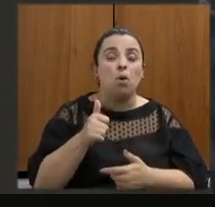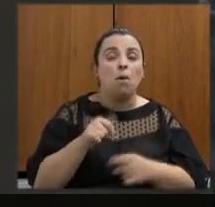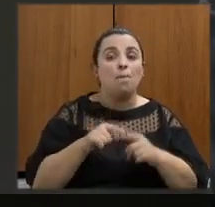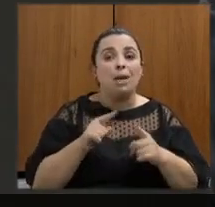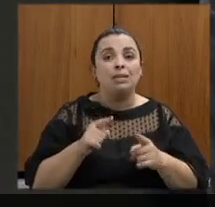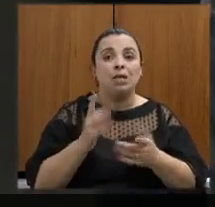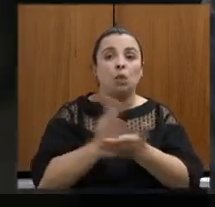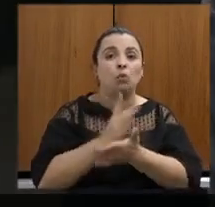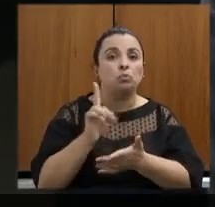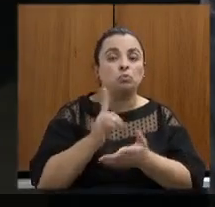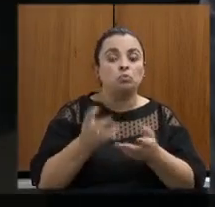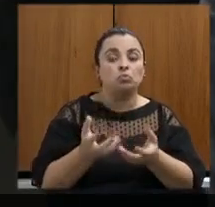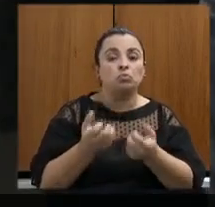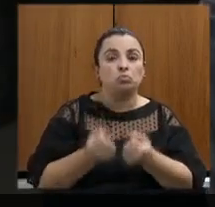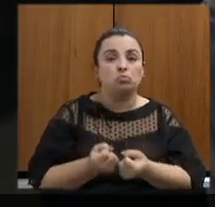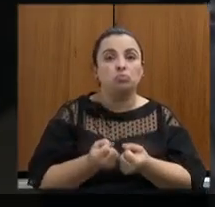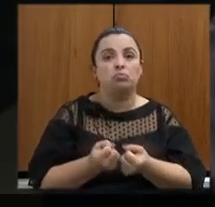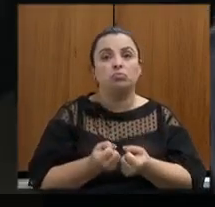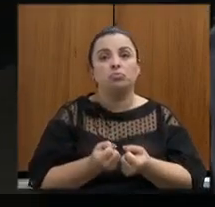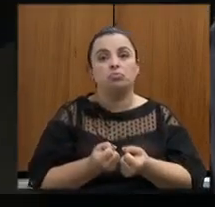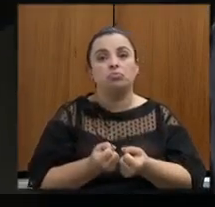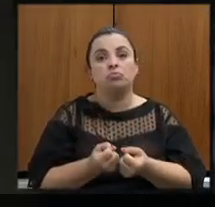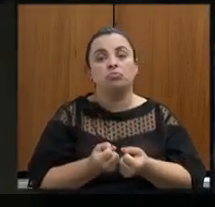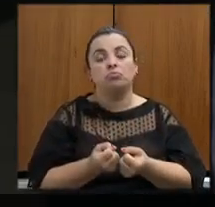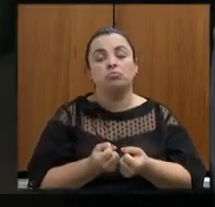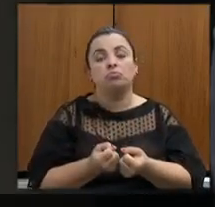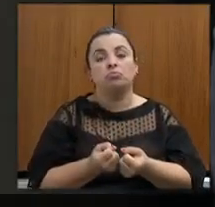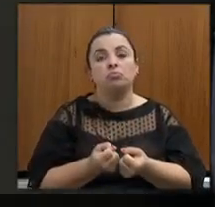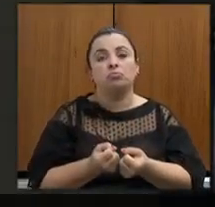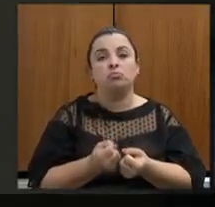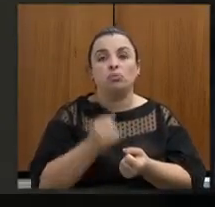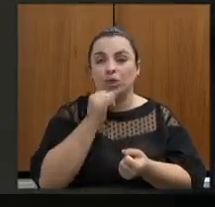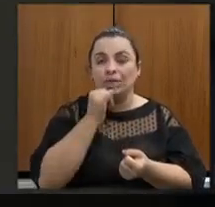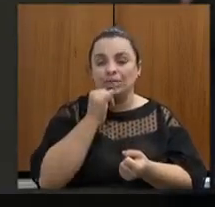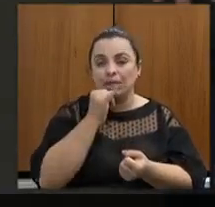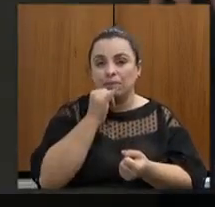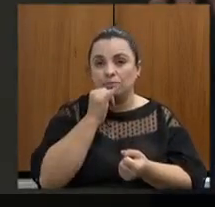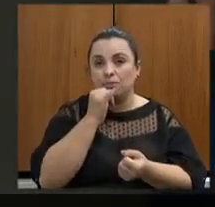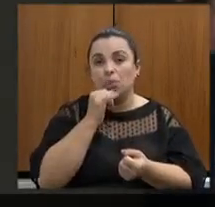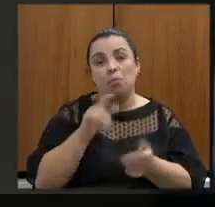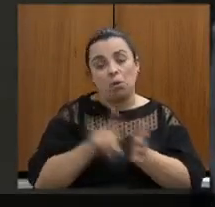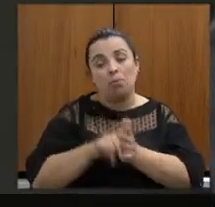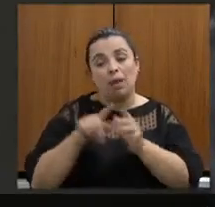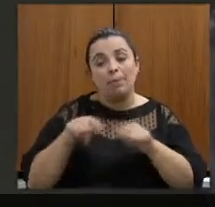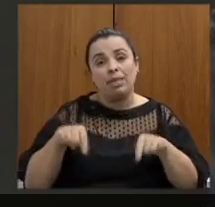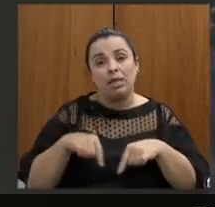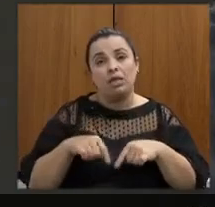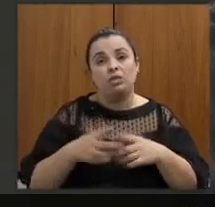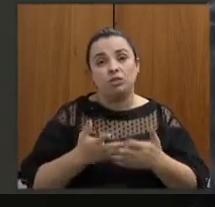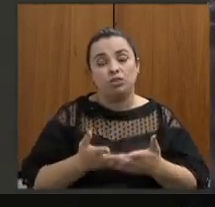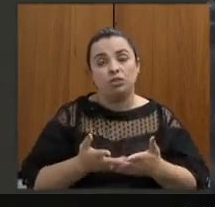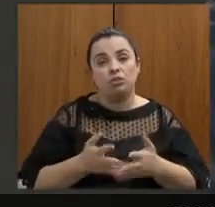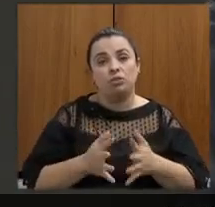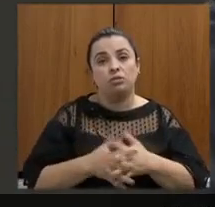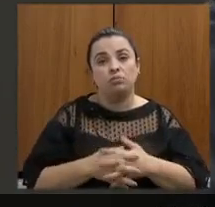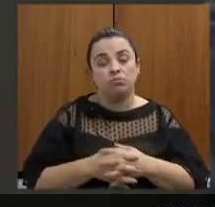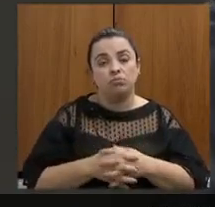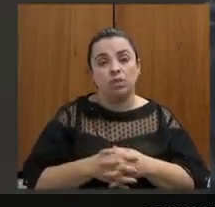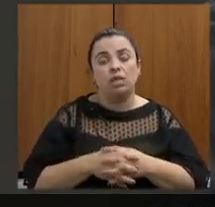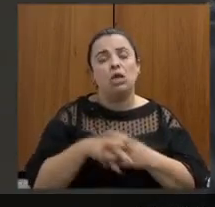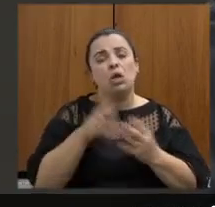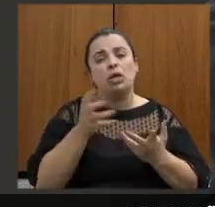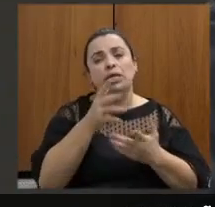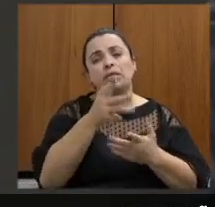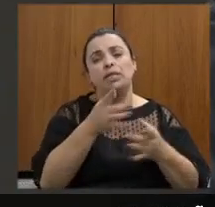recebe é cúbicos diga o próprio o próprio gabinete então é que você